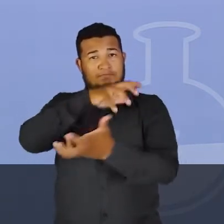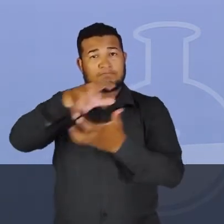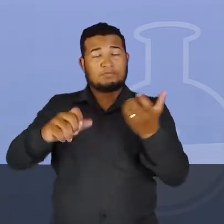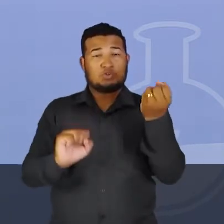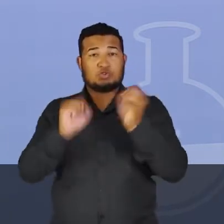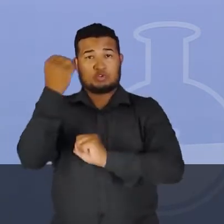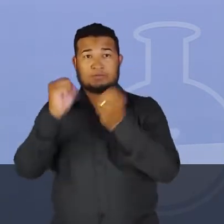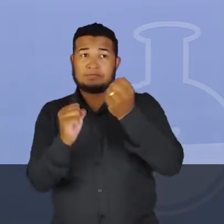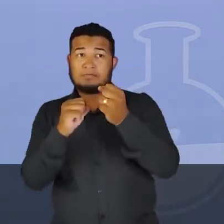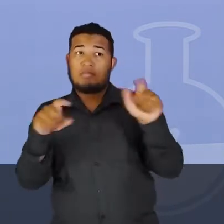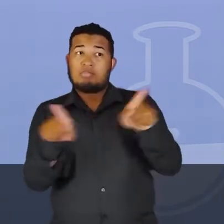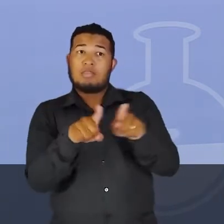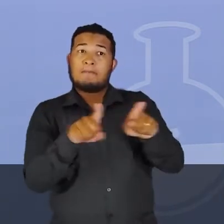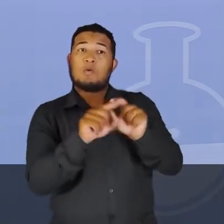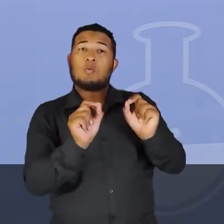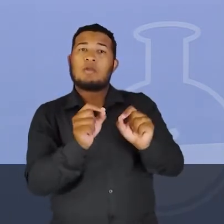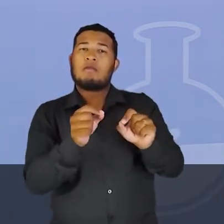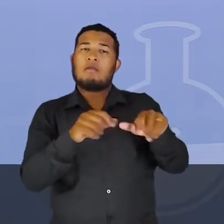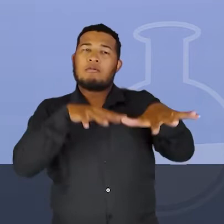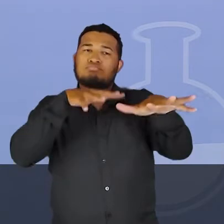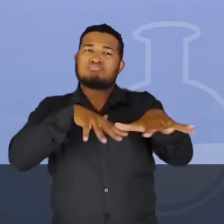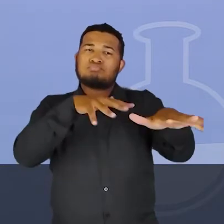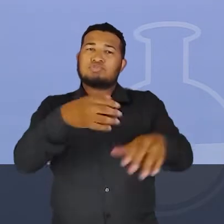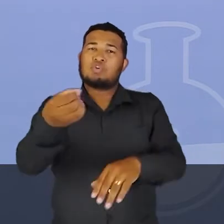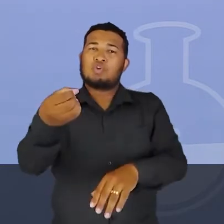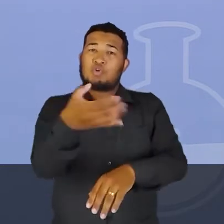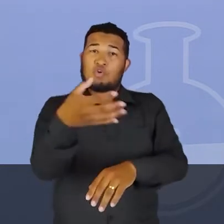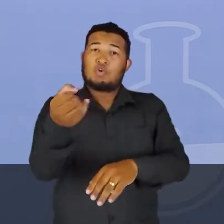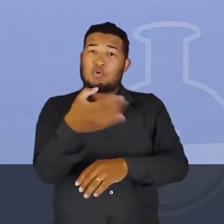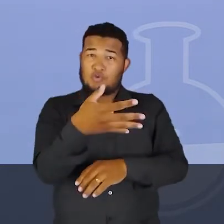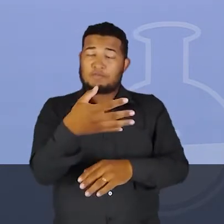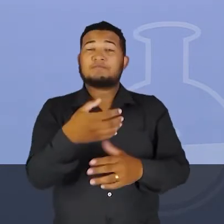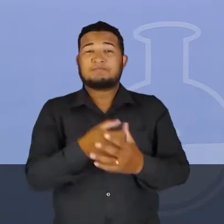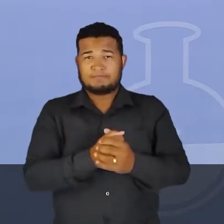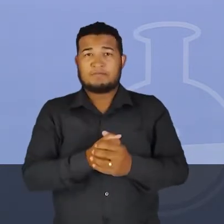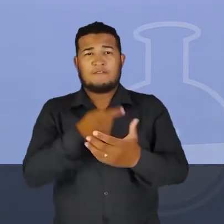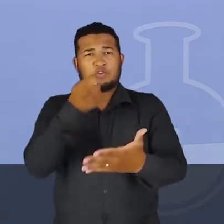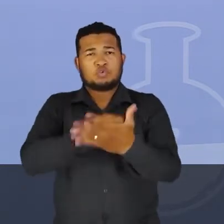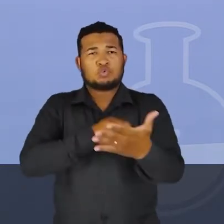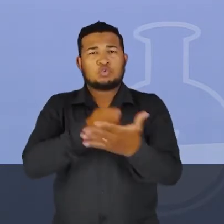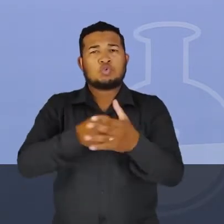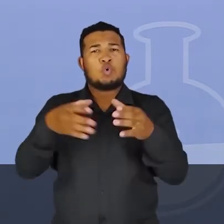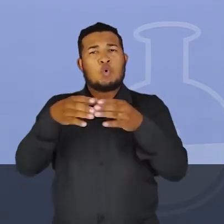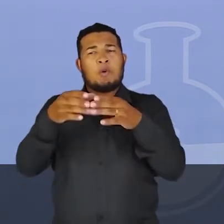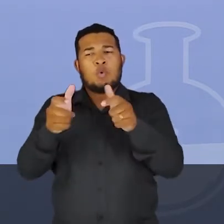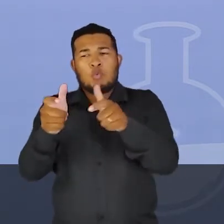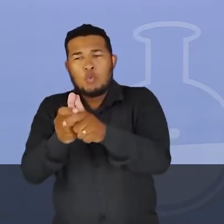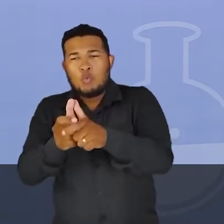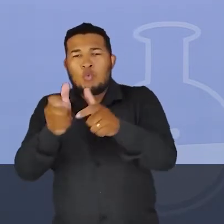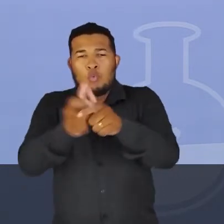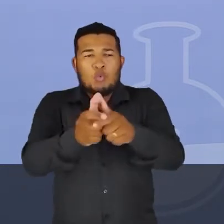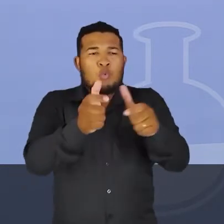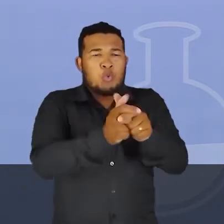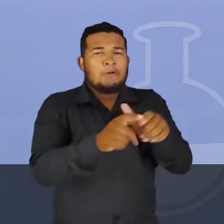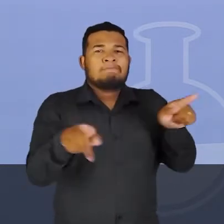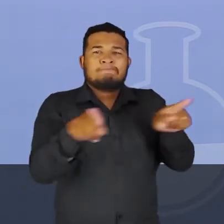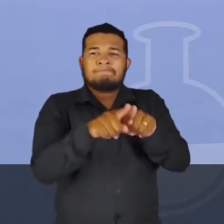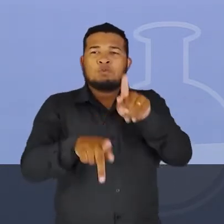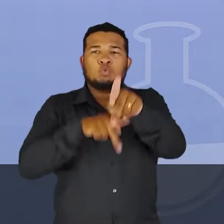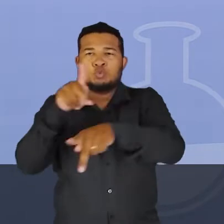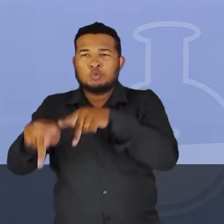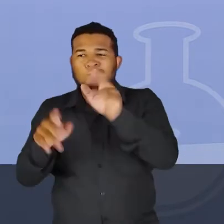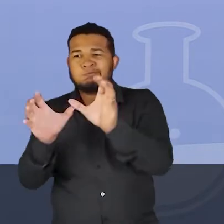Industrial, e os movimentos mais recentes, que os movimentos que vão lutar por minorias, por outras populações.